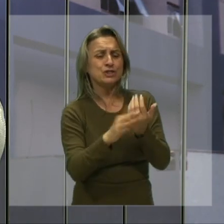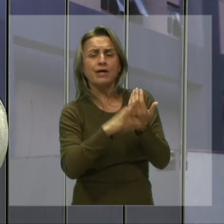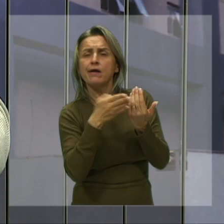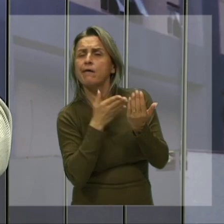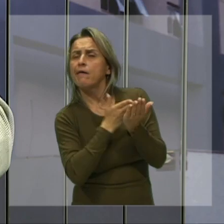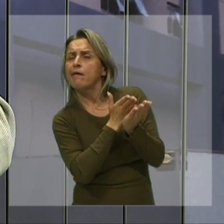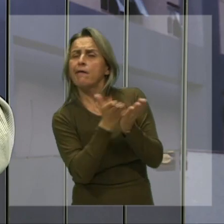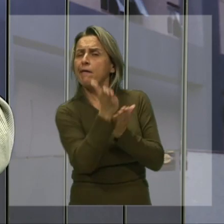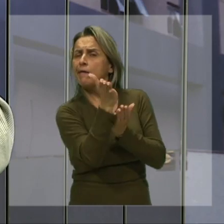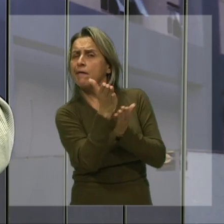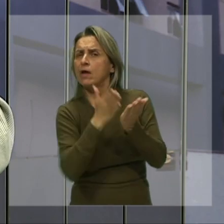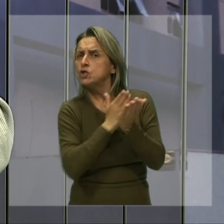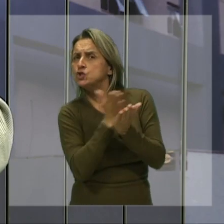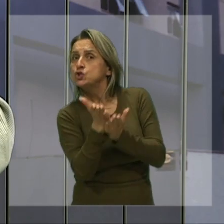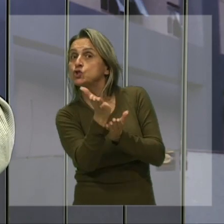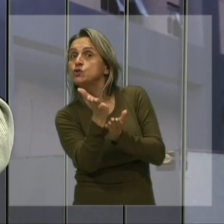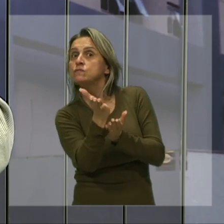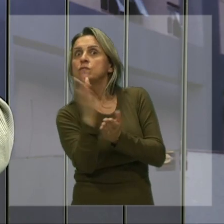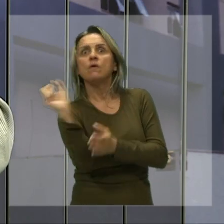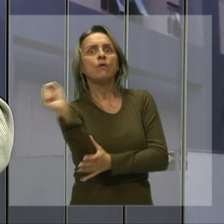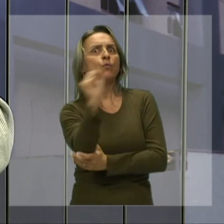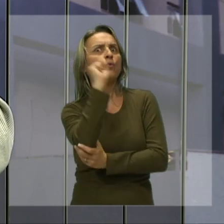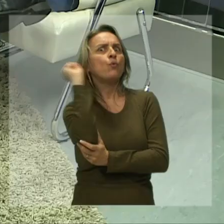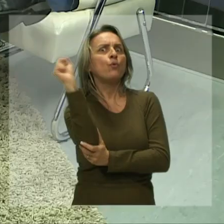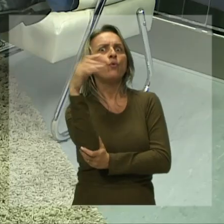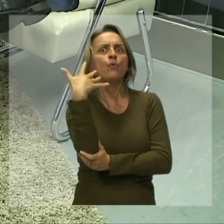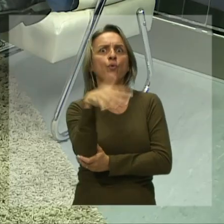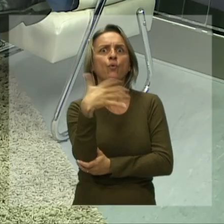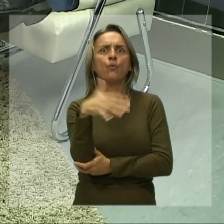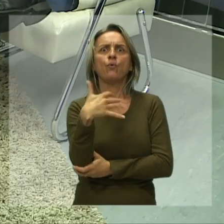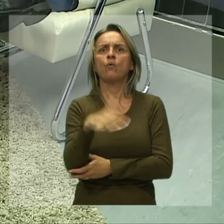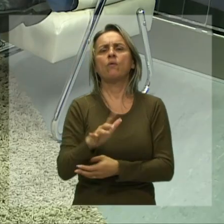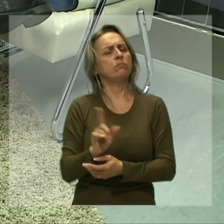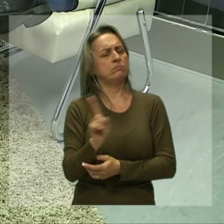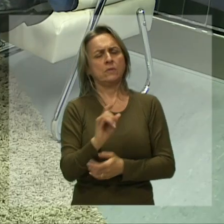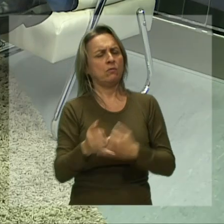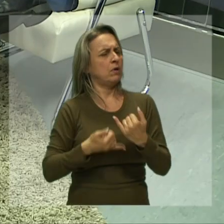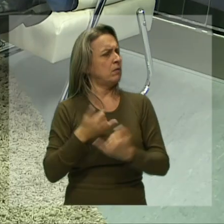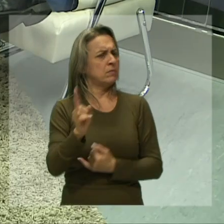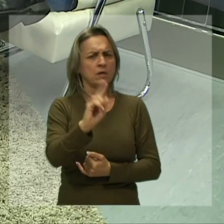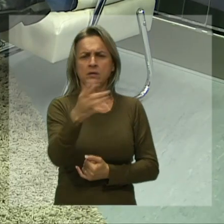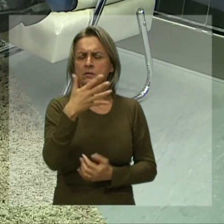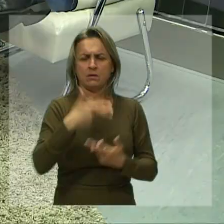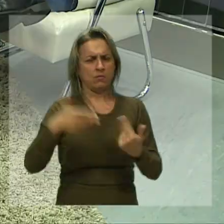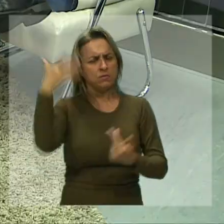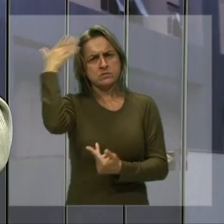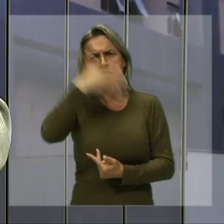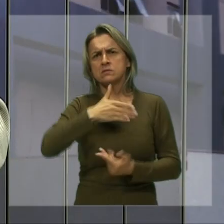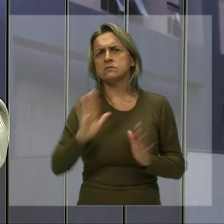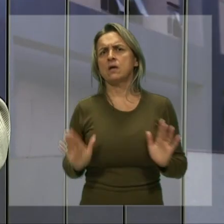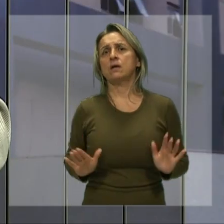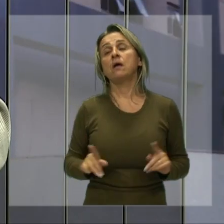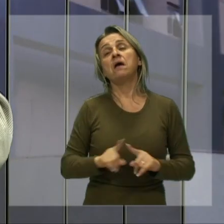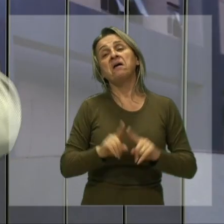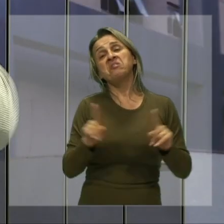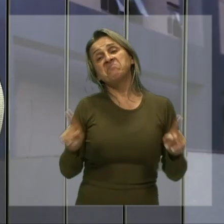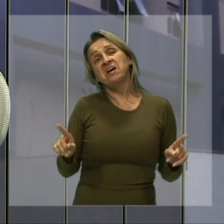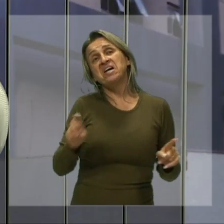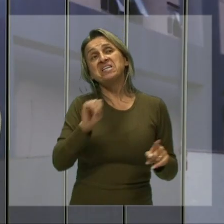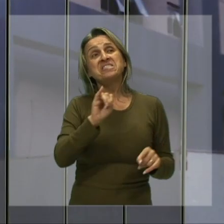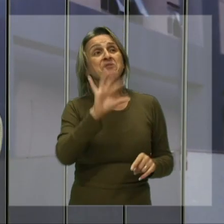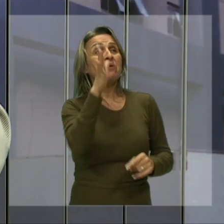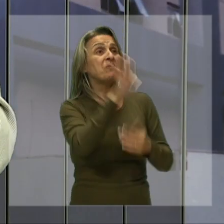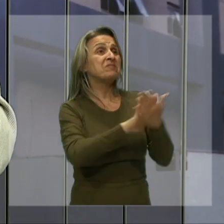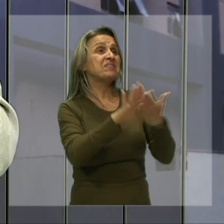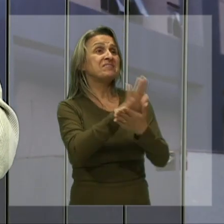assim, é gravíssimo o negócio. É gravíssimo. Não é brincadeira. Agora, se não der em nada isso daí, meu